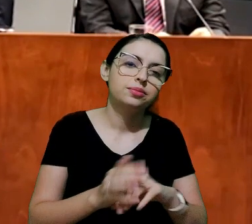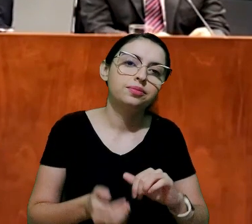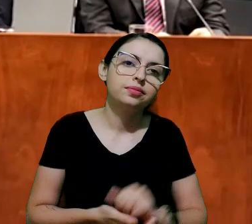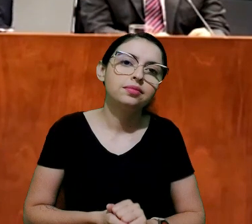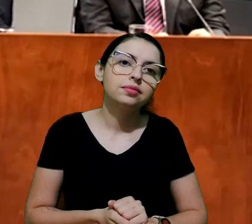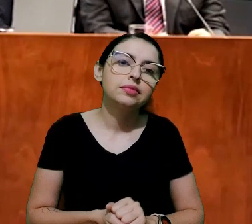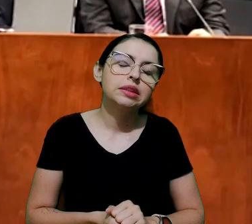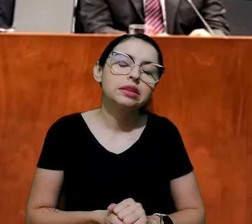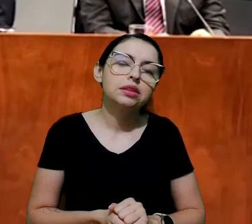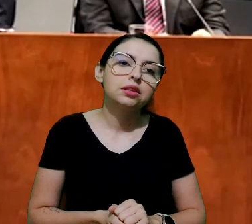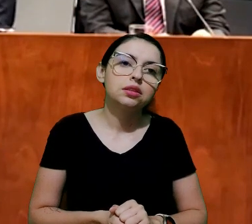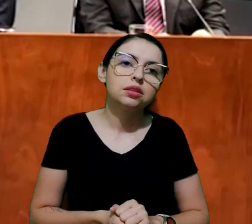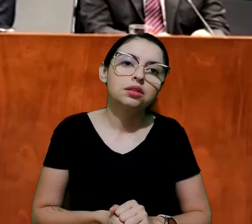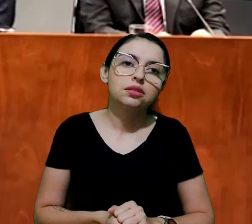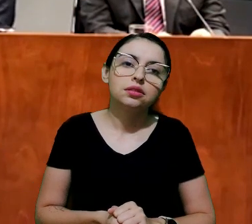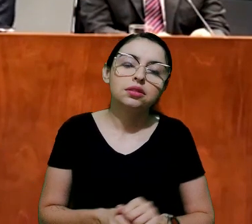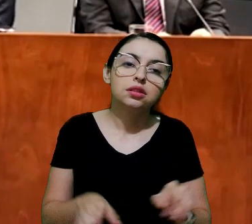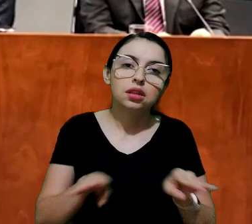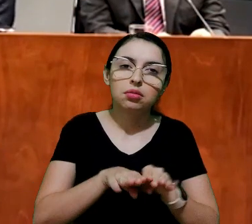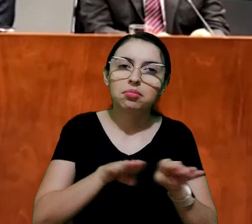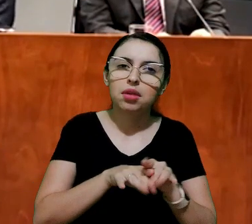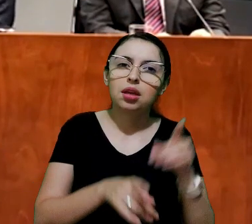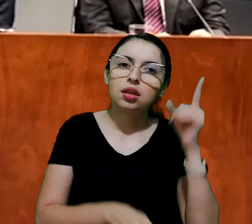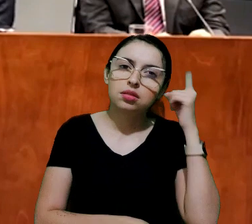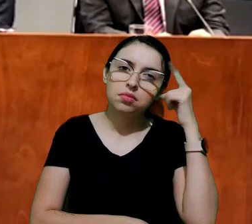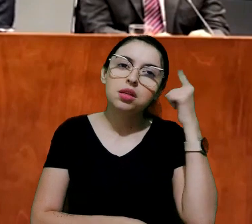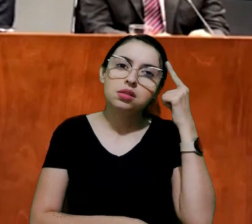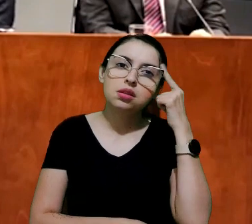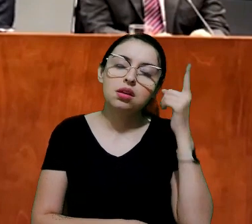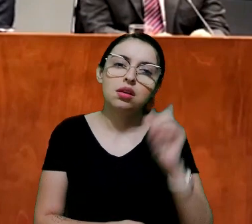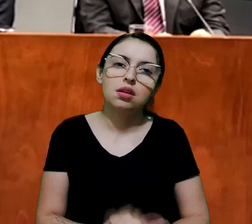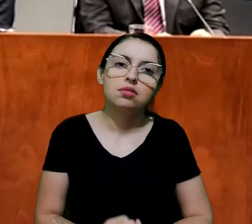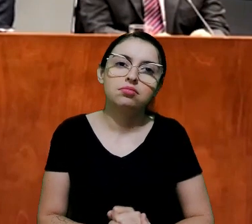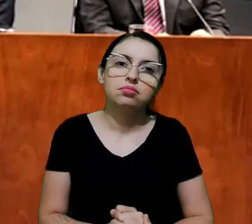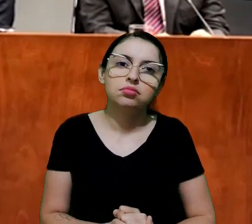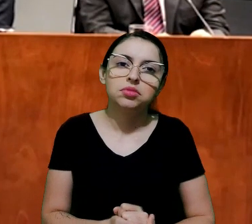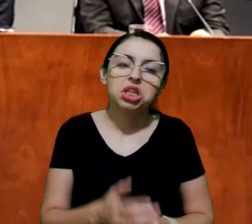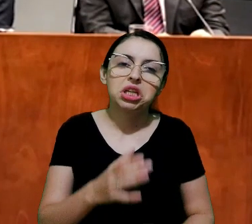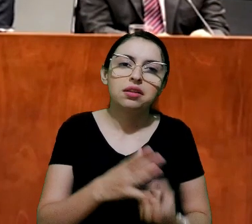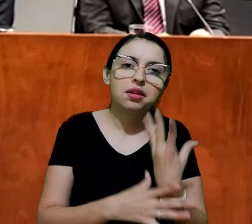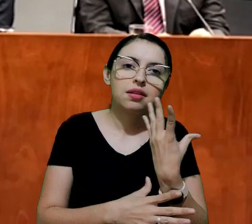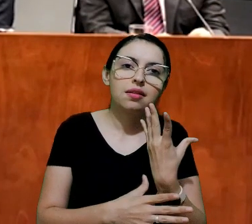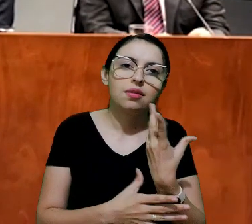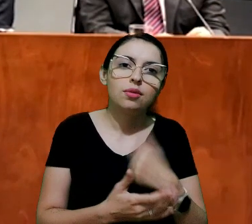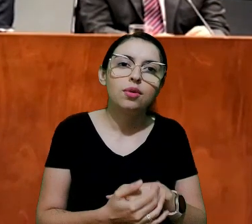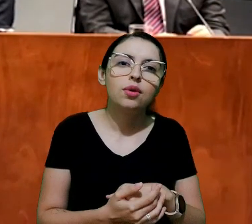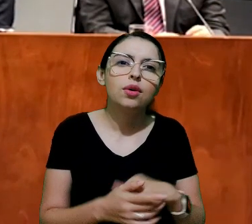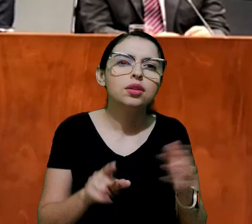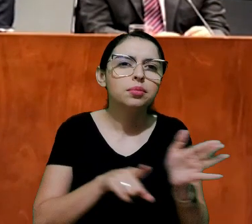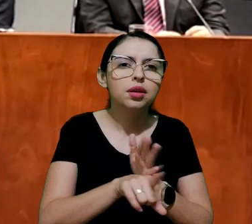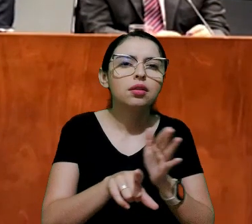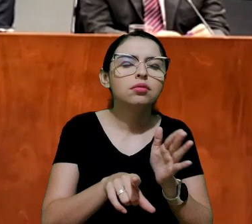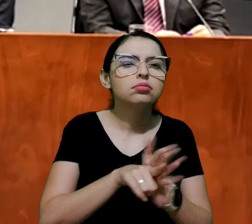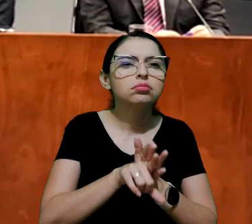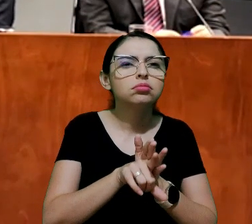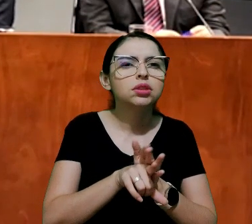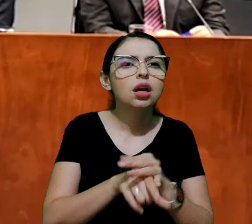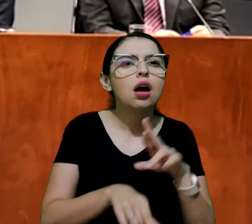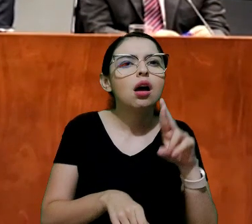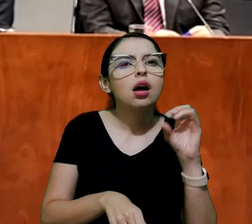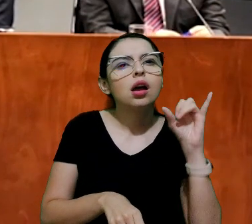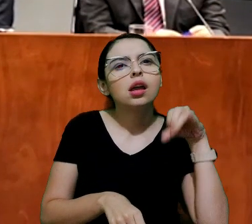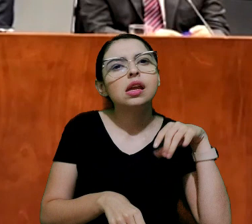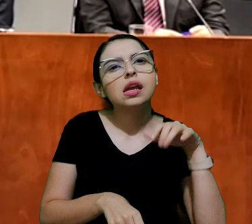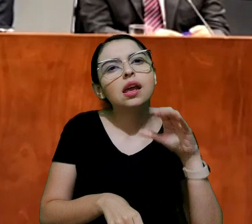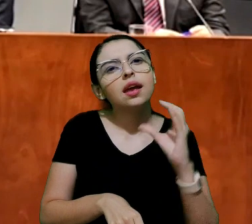civil, em qualquer área do direito material, que também é algo a se pensar. Parece que